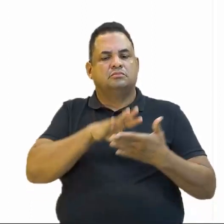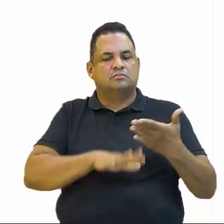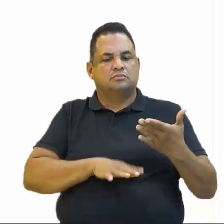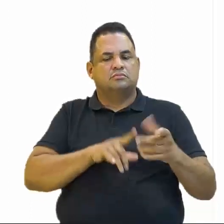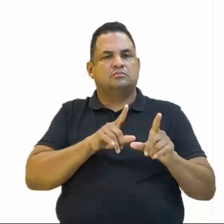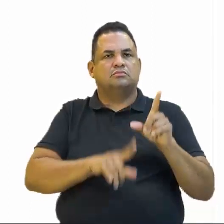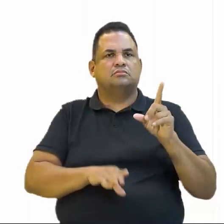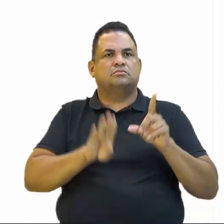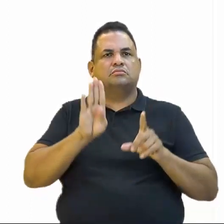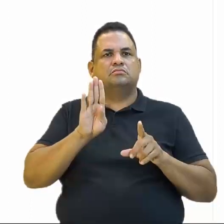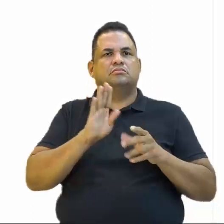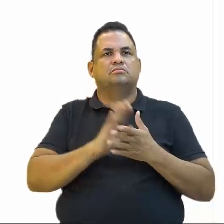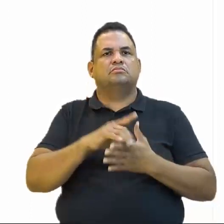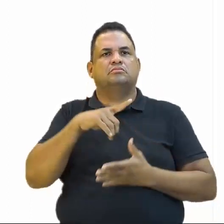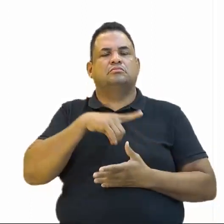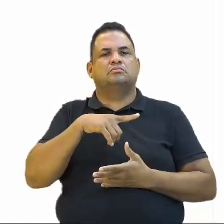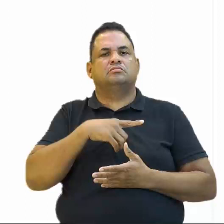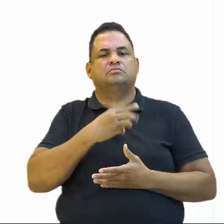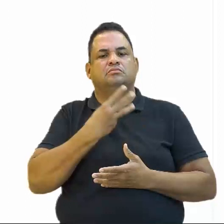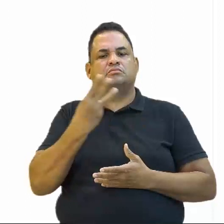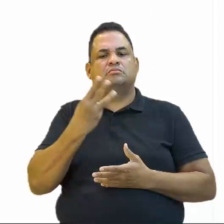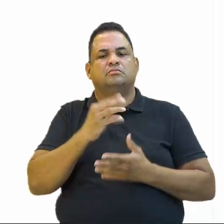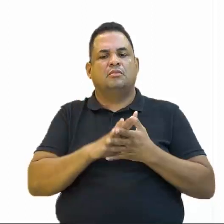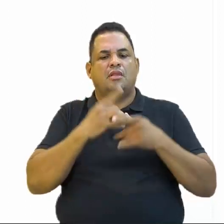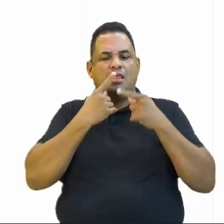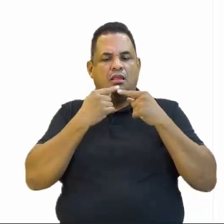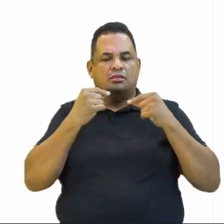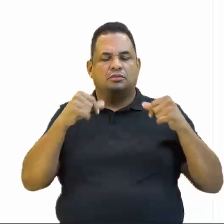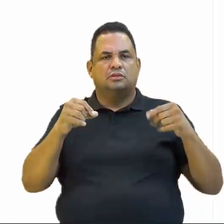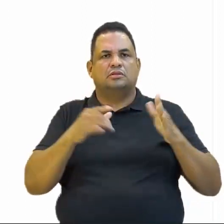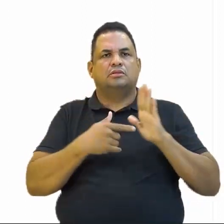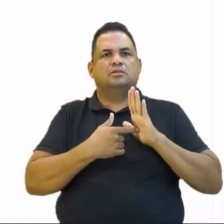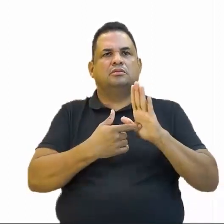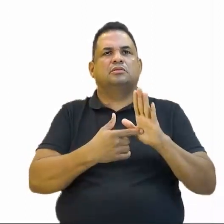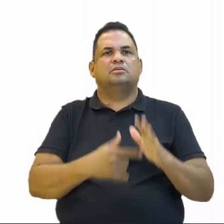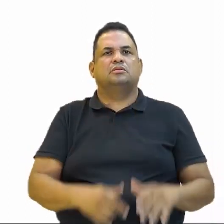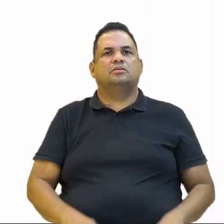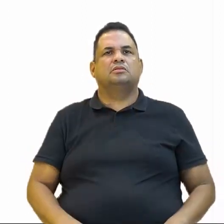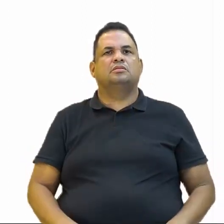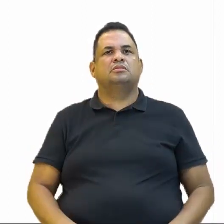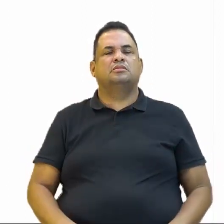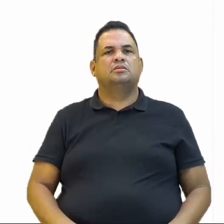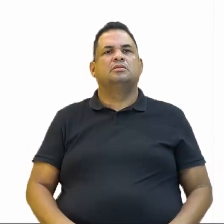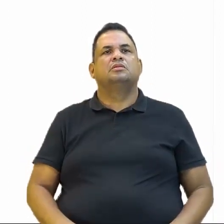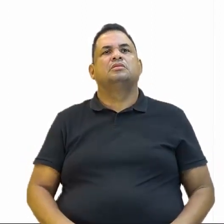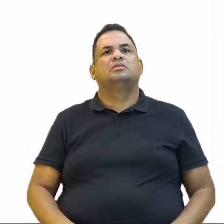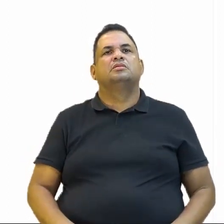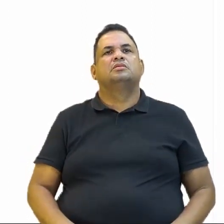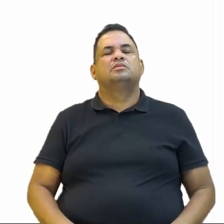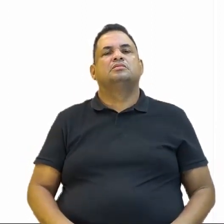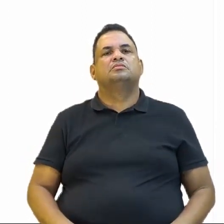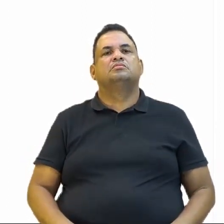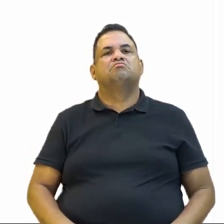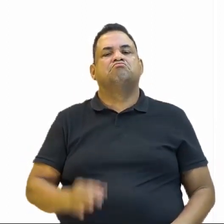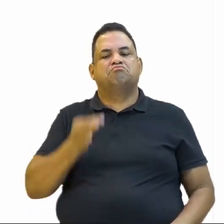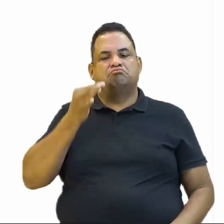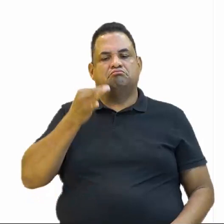aonde a gente tem 3 sais representados aí. E por isso que é a nossa